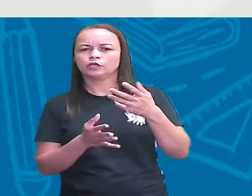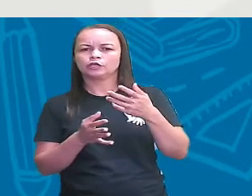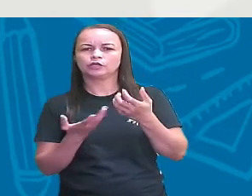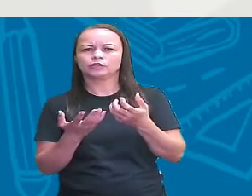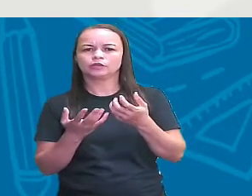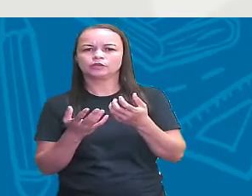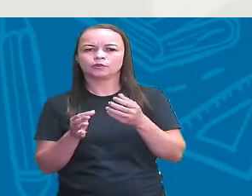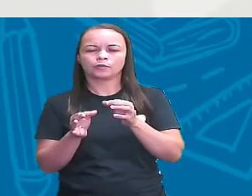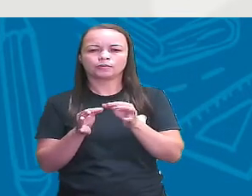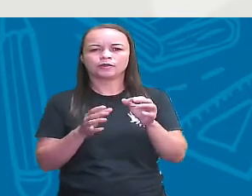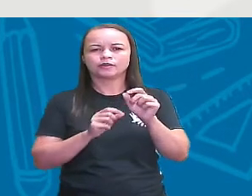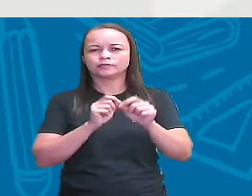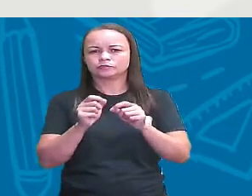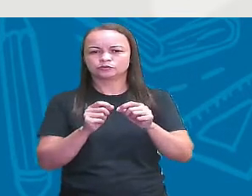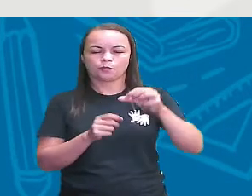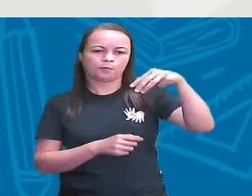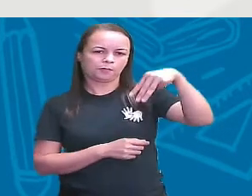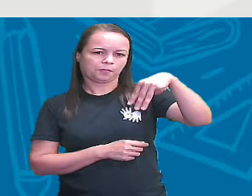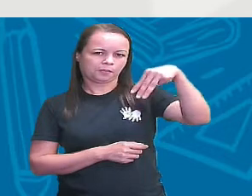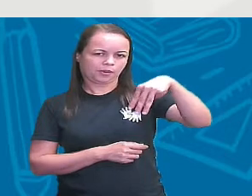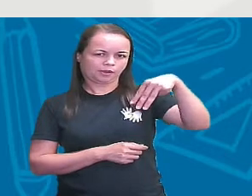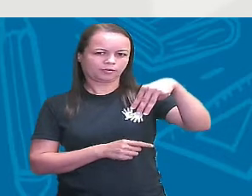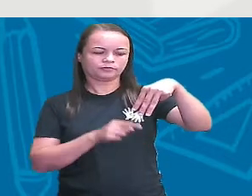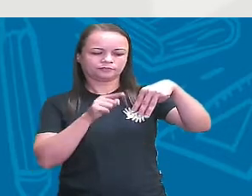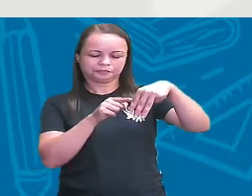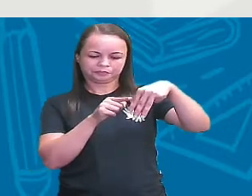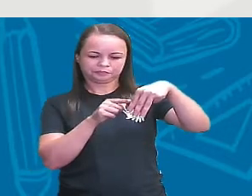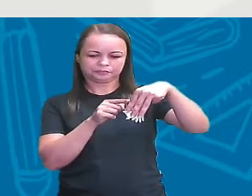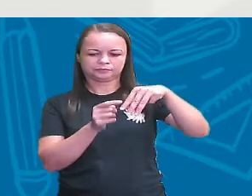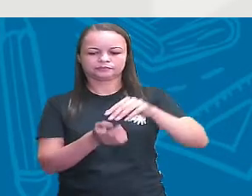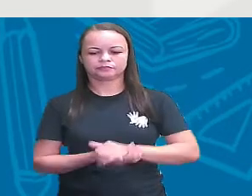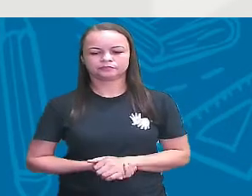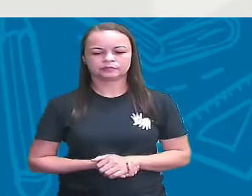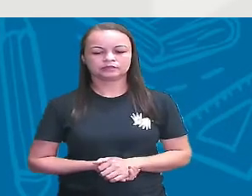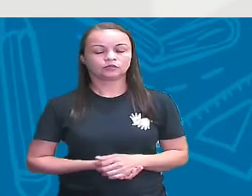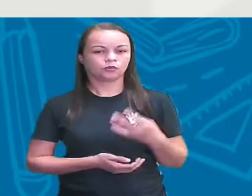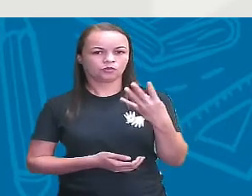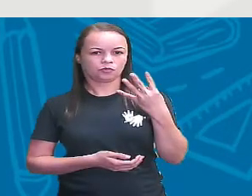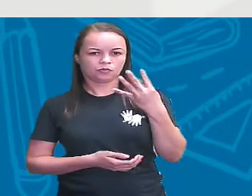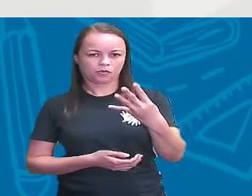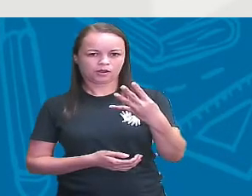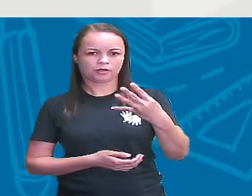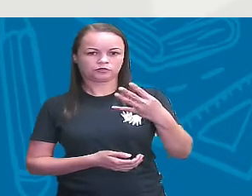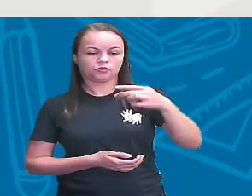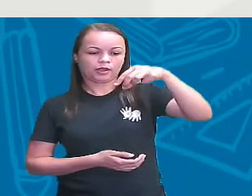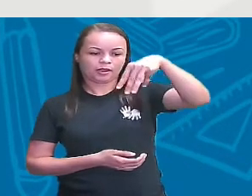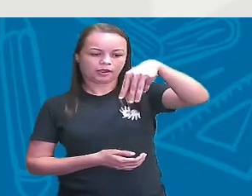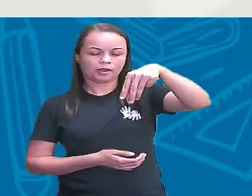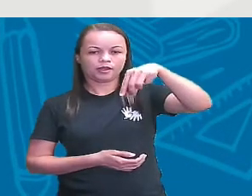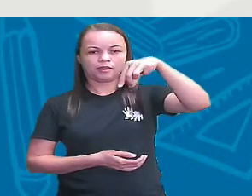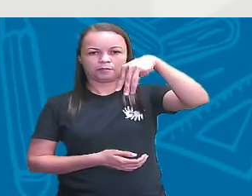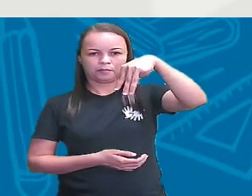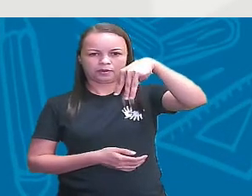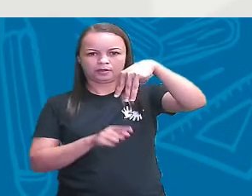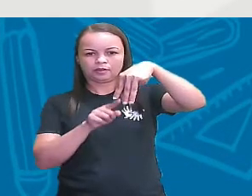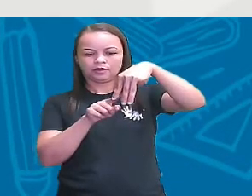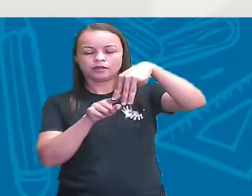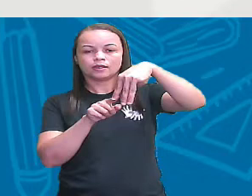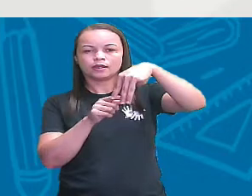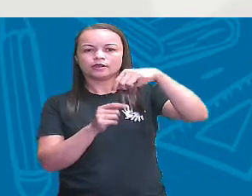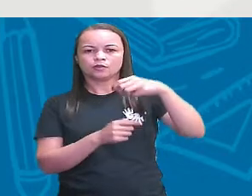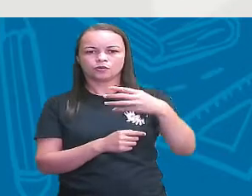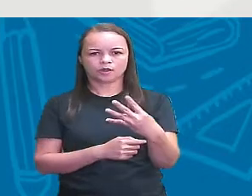ele representa? Metro. Então, eu coloquei aí, o 4 abaixo da